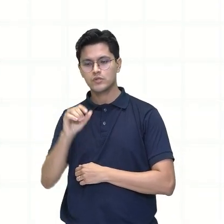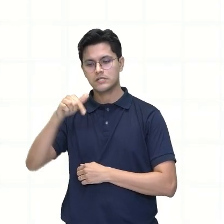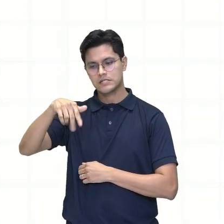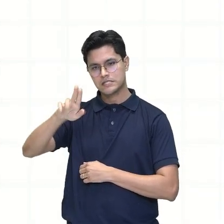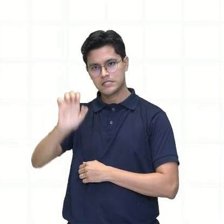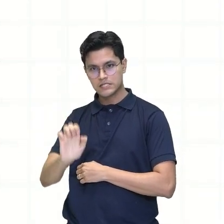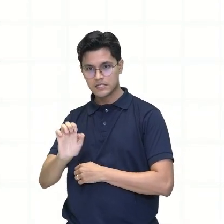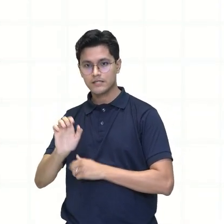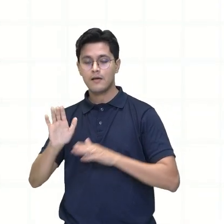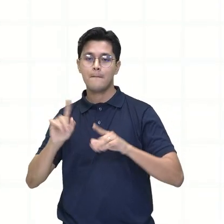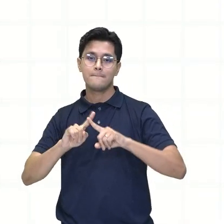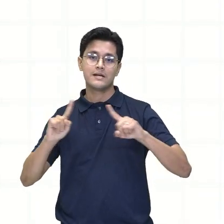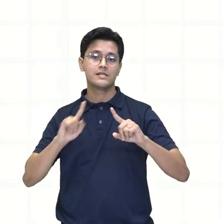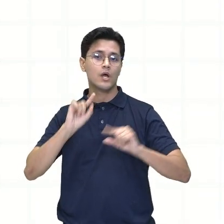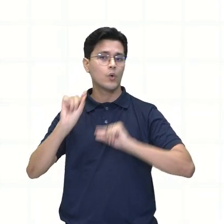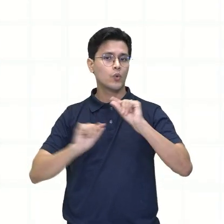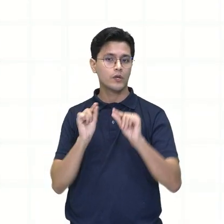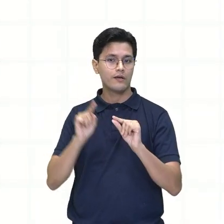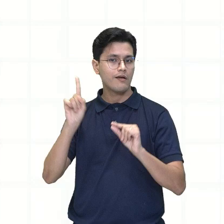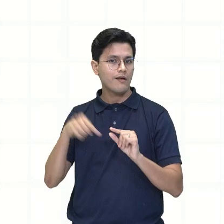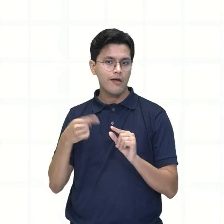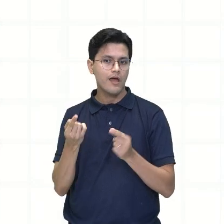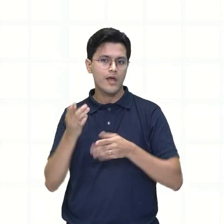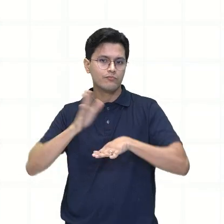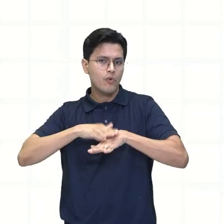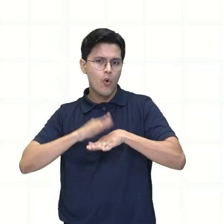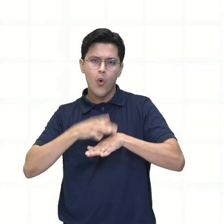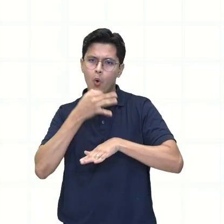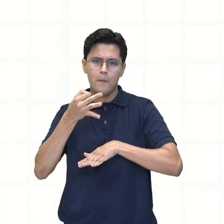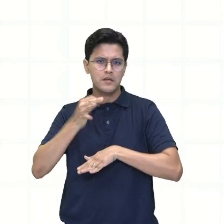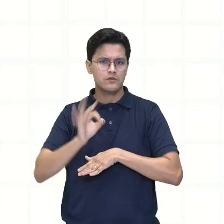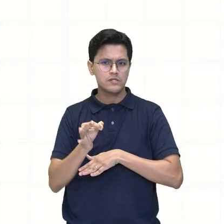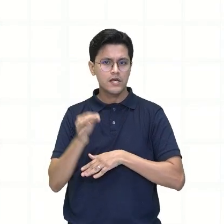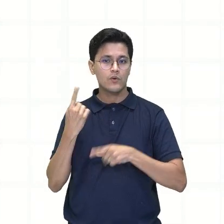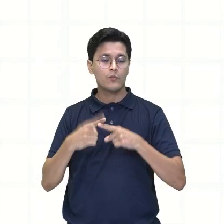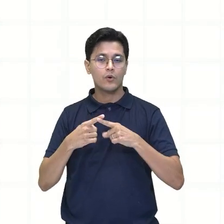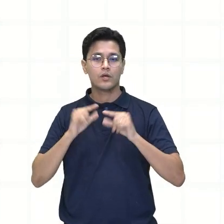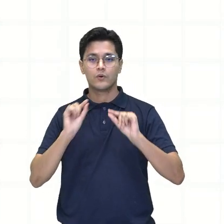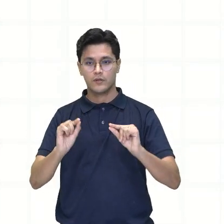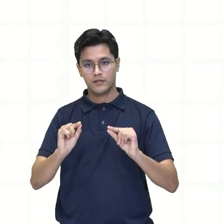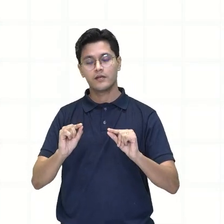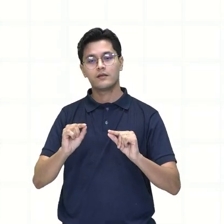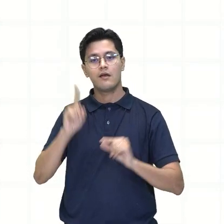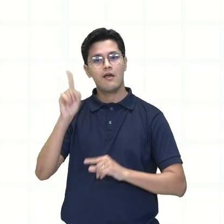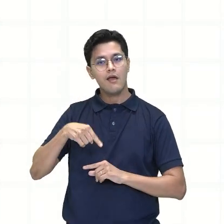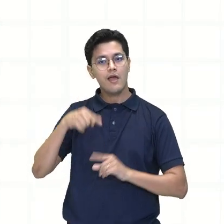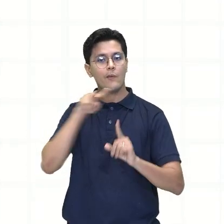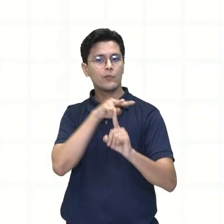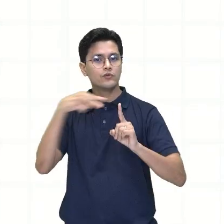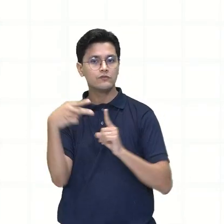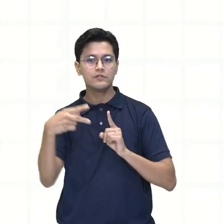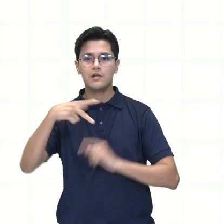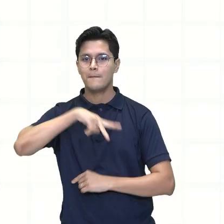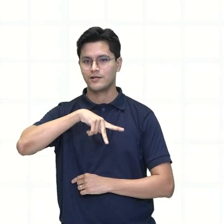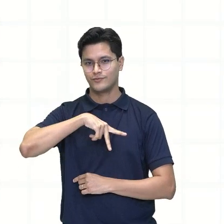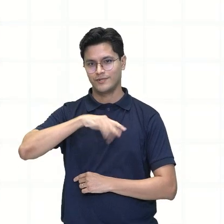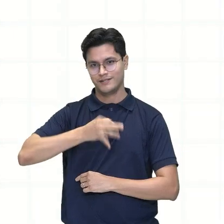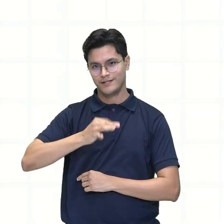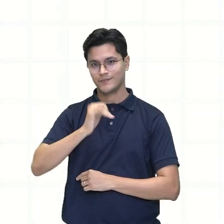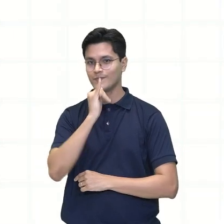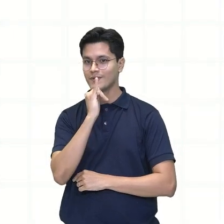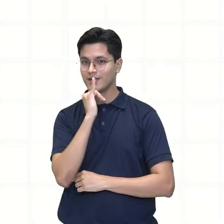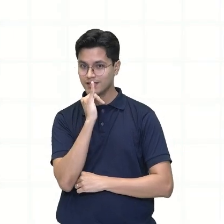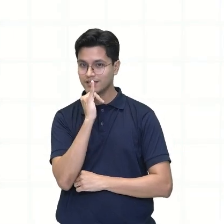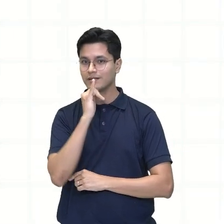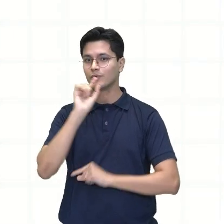São Francisco é menos belo que o Rio Amazonas. É subjetivo porque, é uma visão dessa pessoa. Eu já vi o Rio São